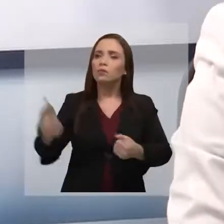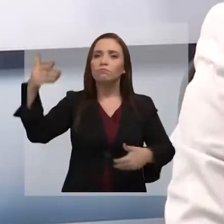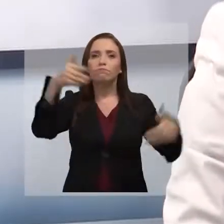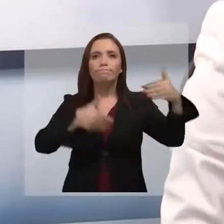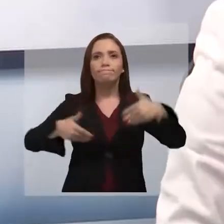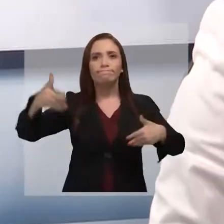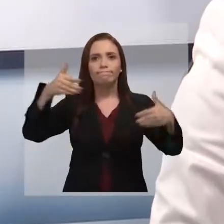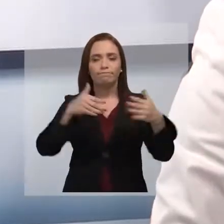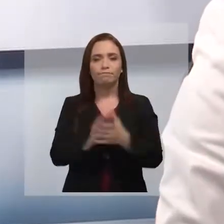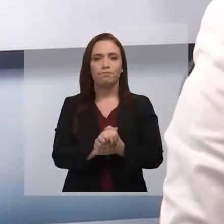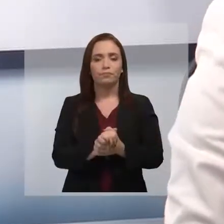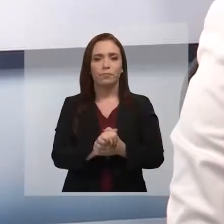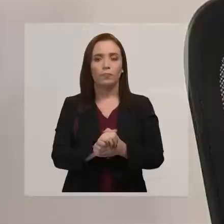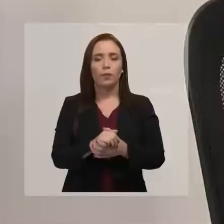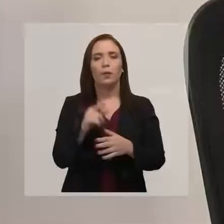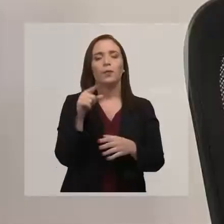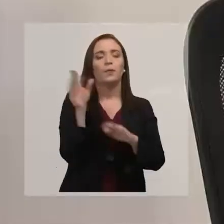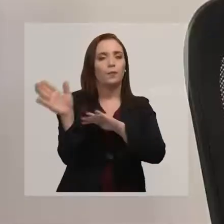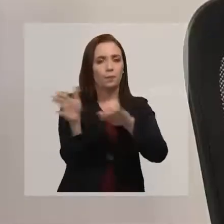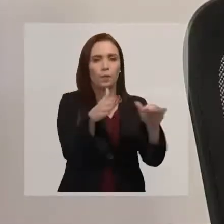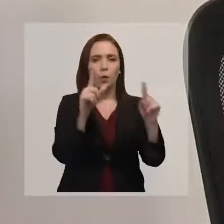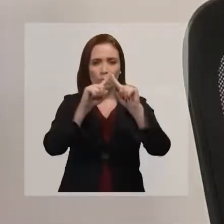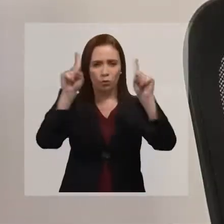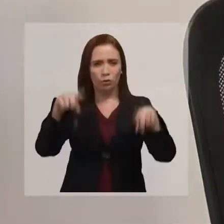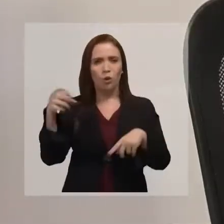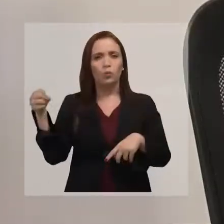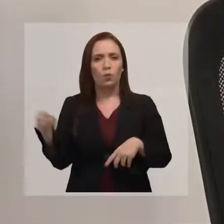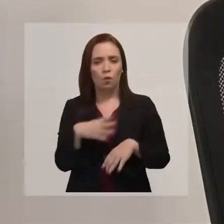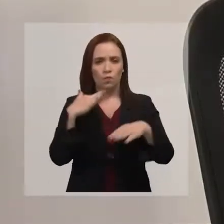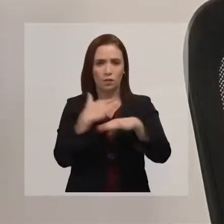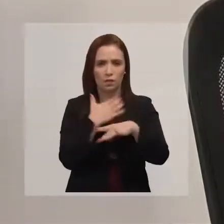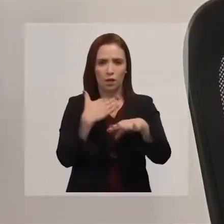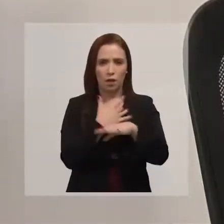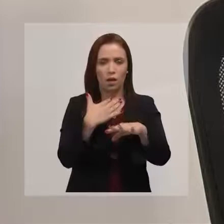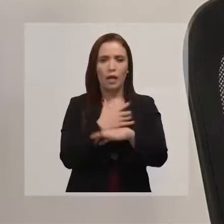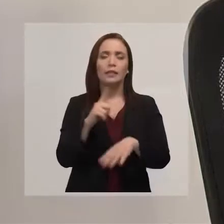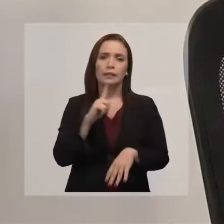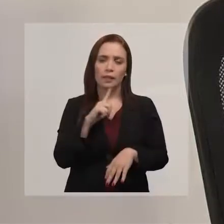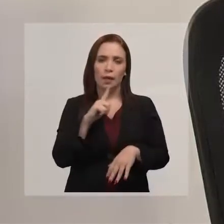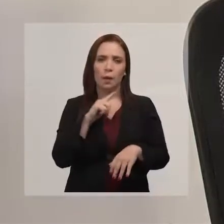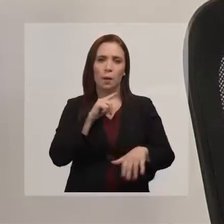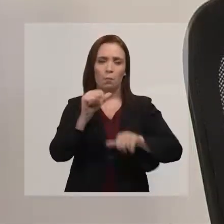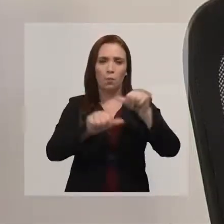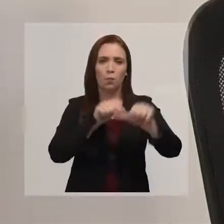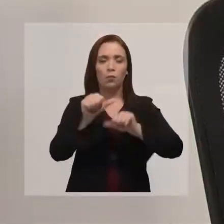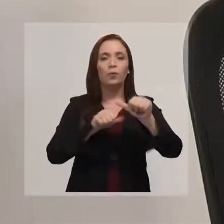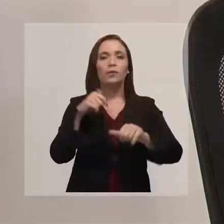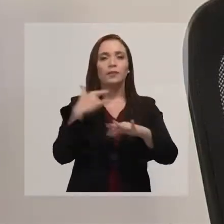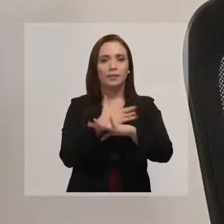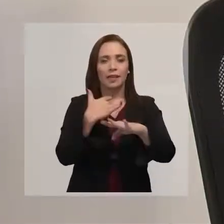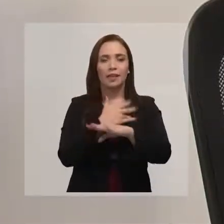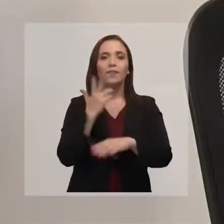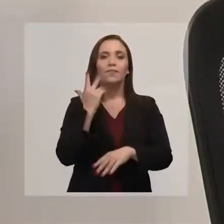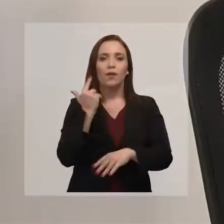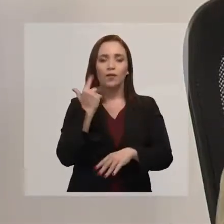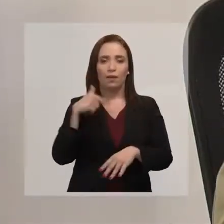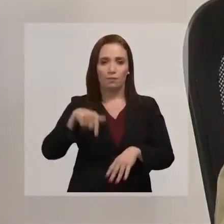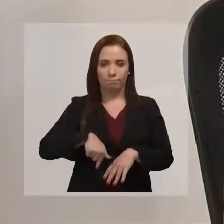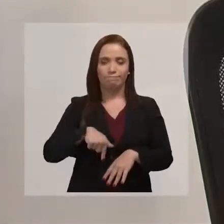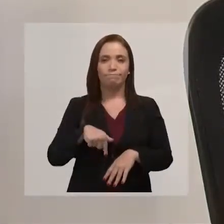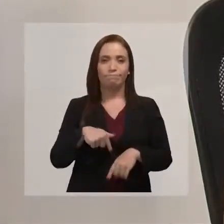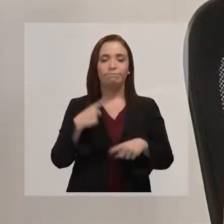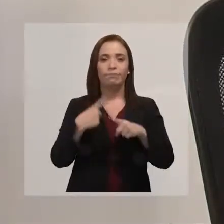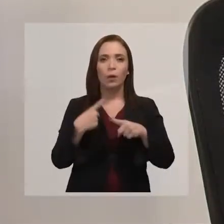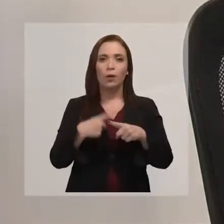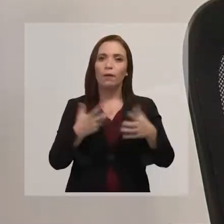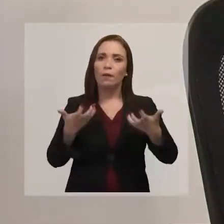participar. Muito bem. O projeto Novo Centro Requalifica está revitalizando o centro de Fortaleza, né, para,